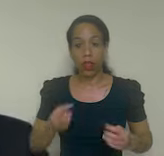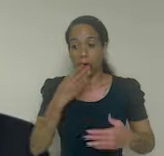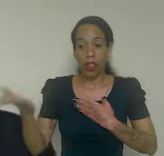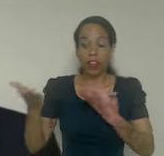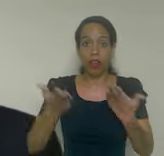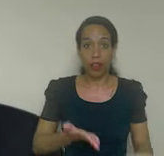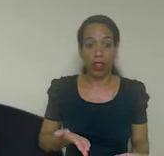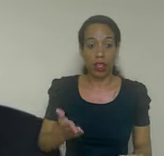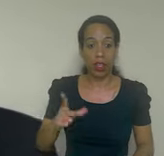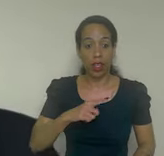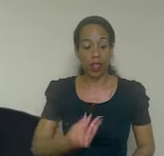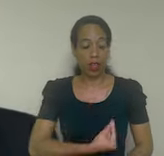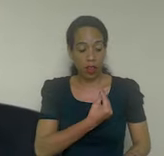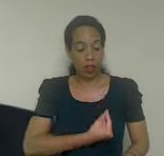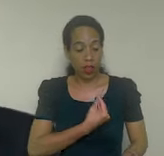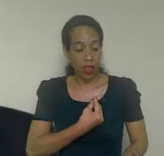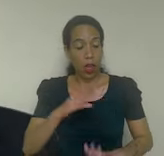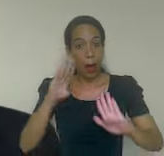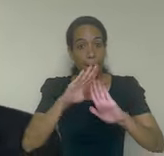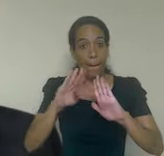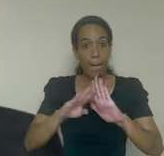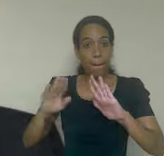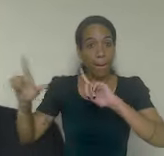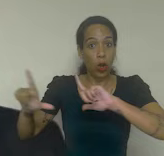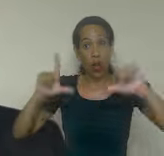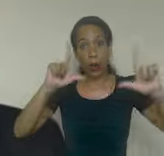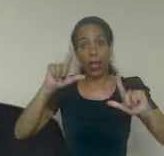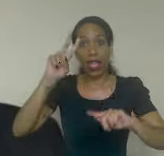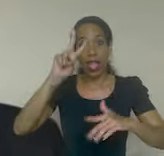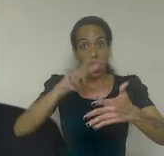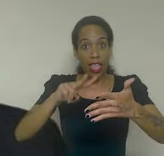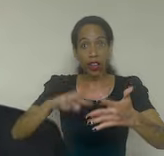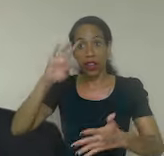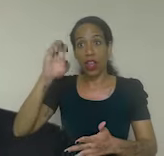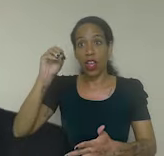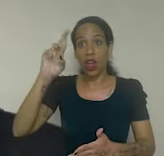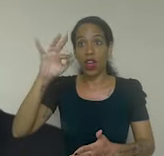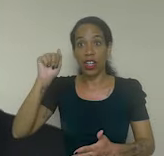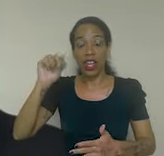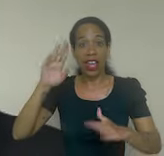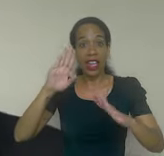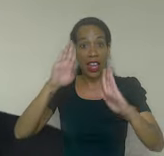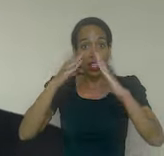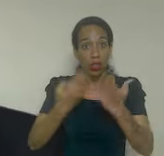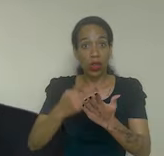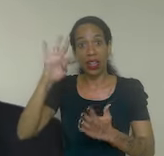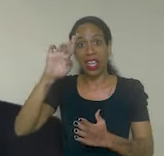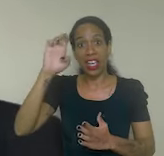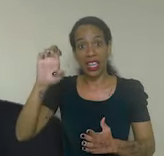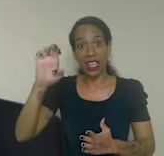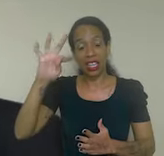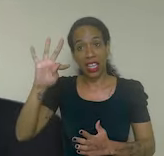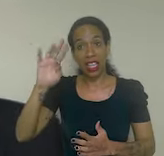Sejam todos bem-vindos. Estamos aqui no nosso programa Leituras Teóricas, um programa aqui da Escola Judicial do TRT da